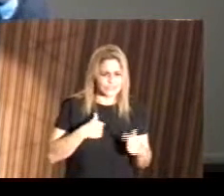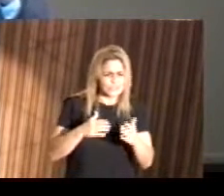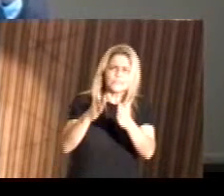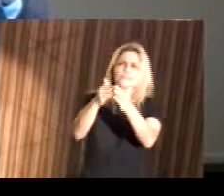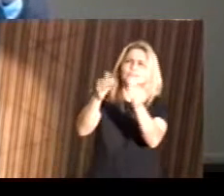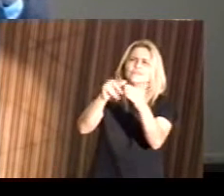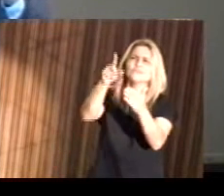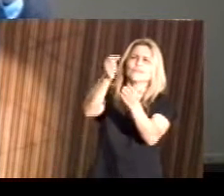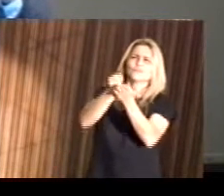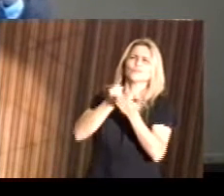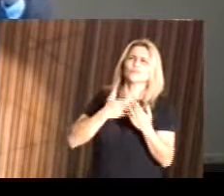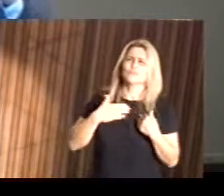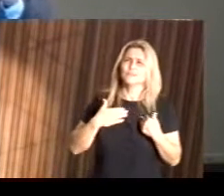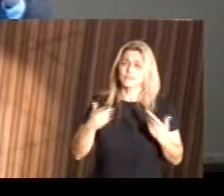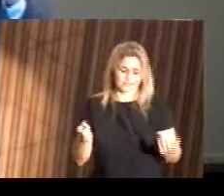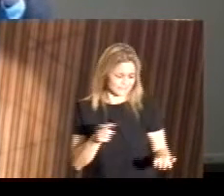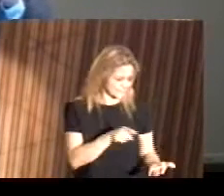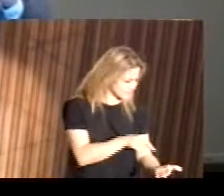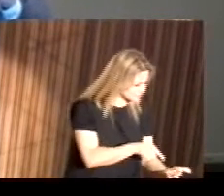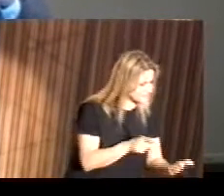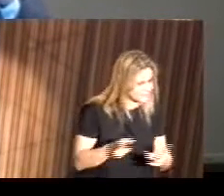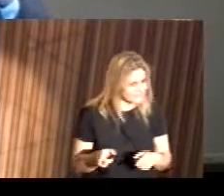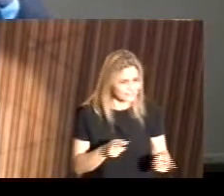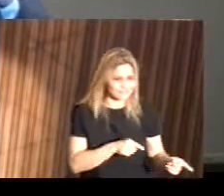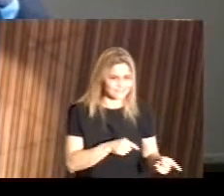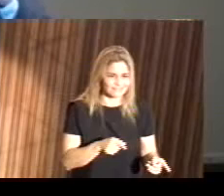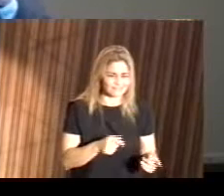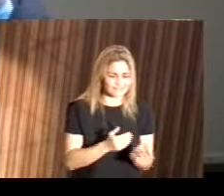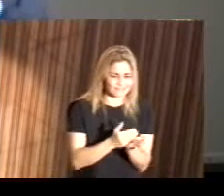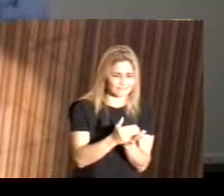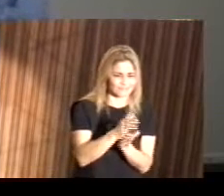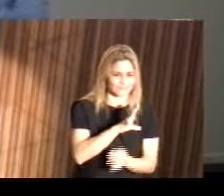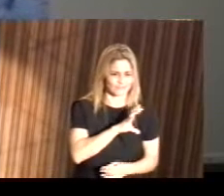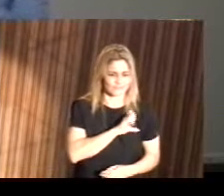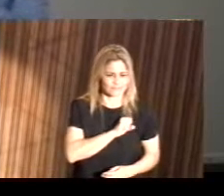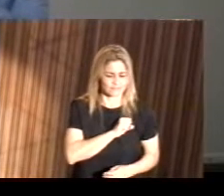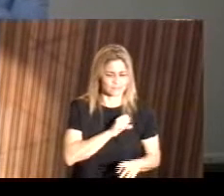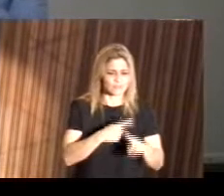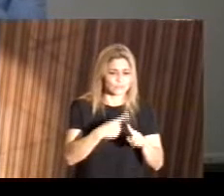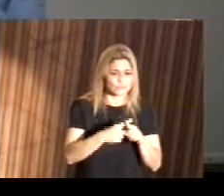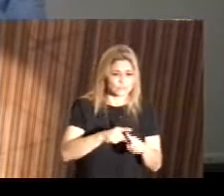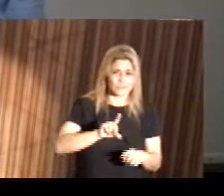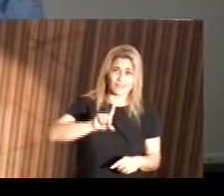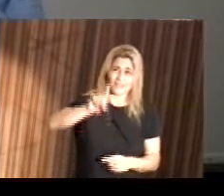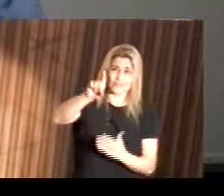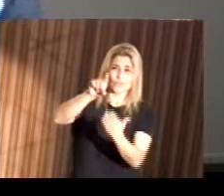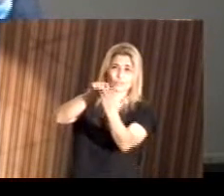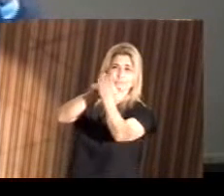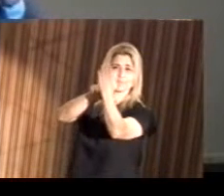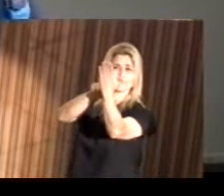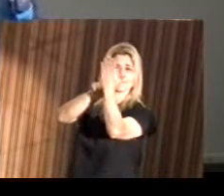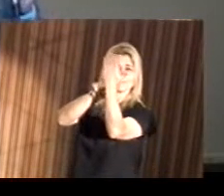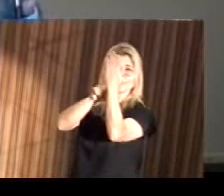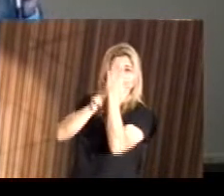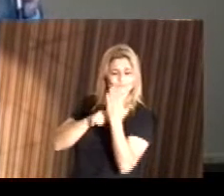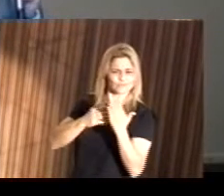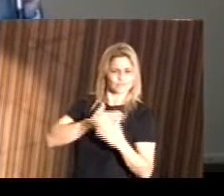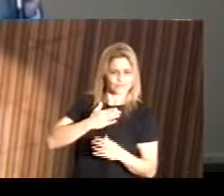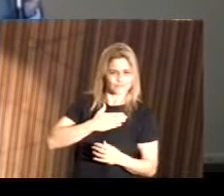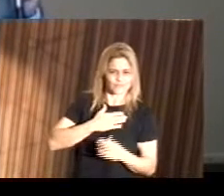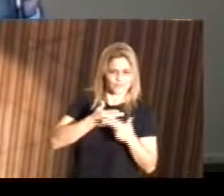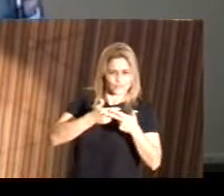palavra de Deus passar pelo filtro da ideologia humana. Porque a palavra de Deus é revelação do